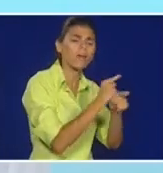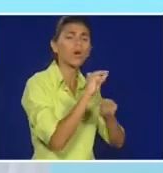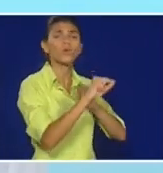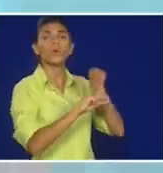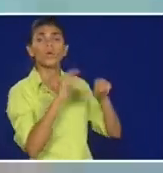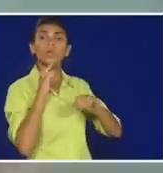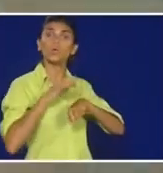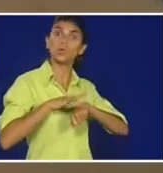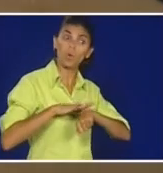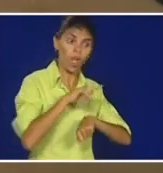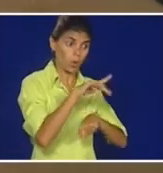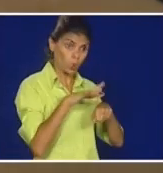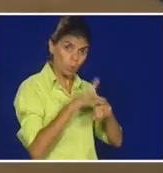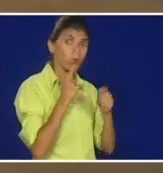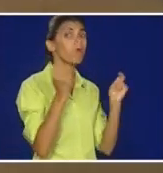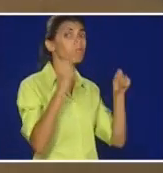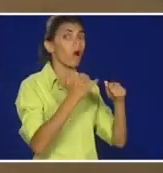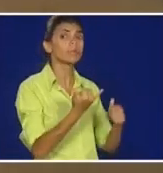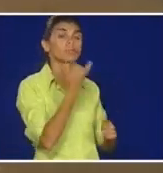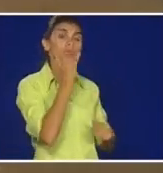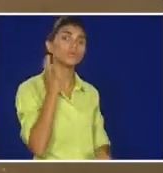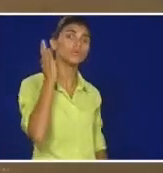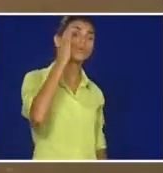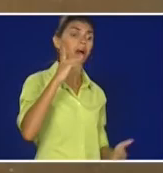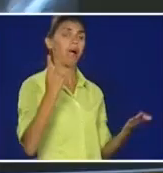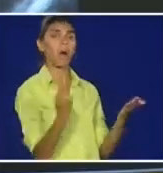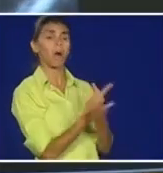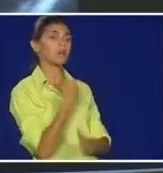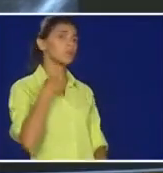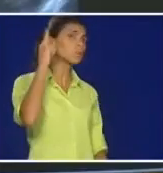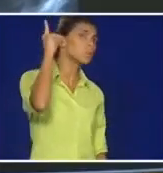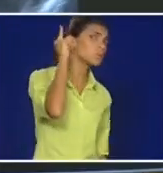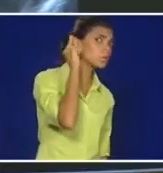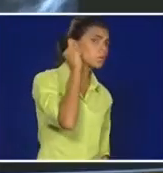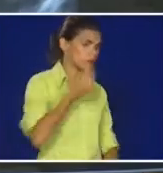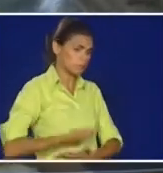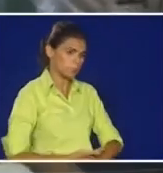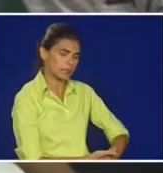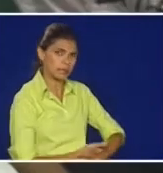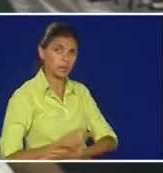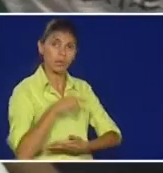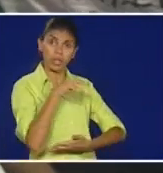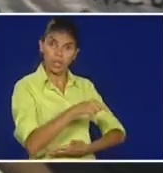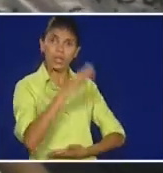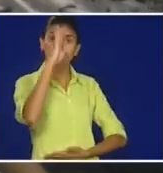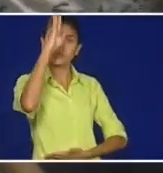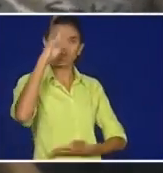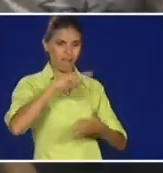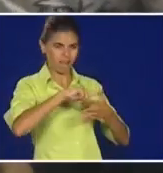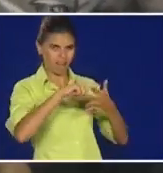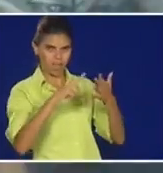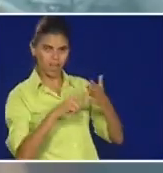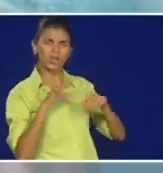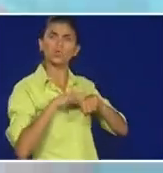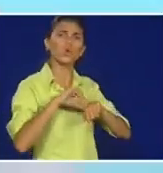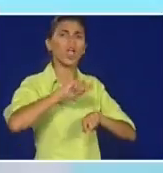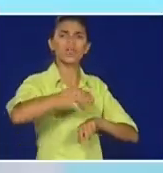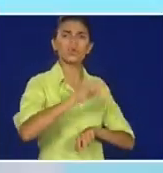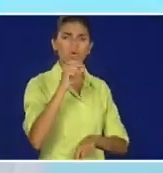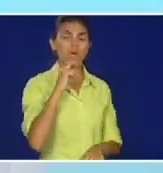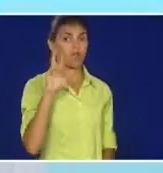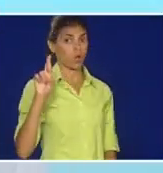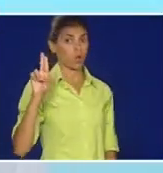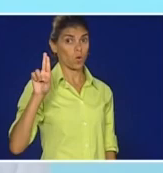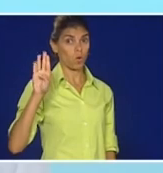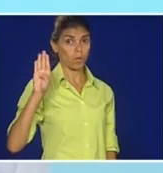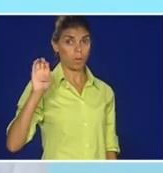identificar algumas doenças. Doenças essas que podem causar mais tardiamente surdez do recém-nascido. E as principais, né, no nosso